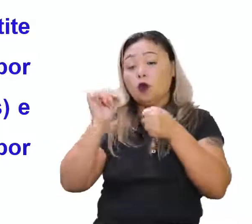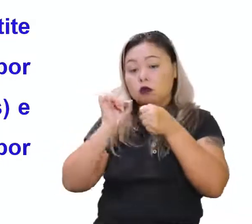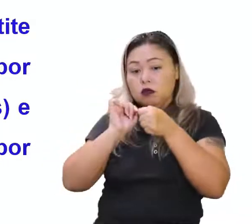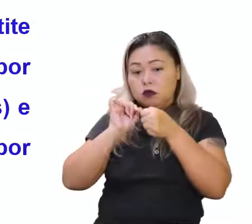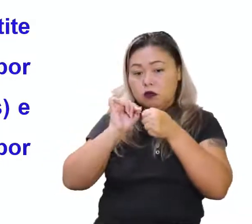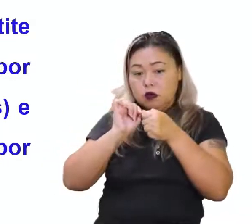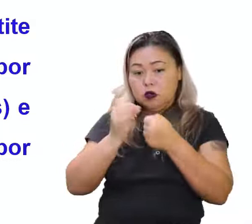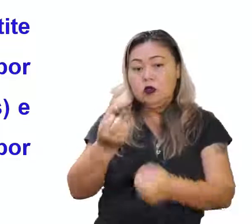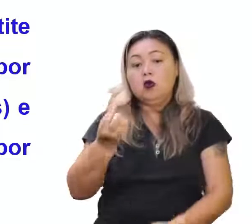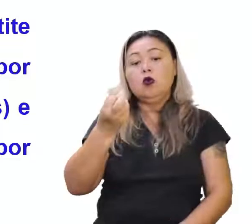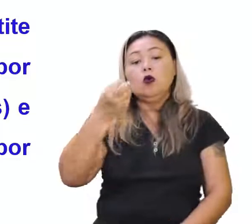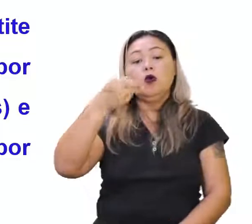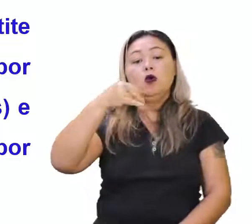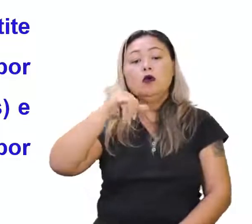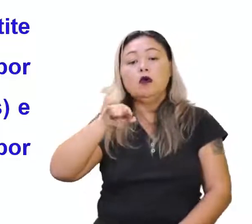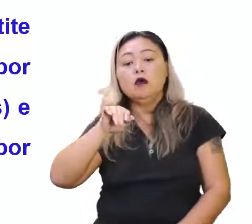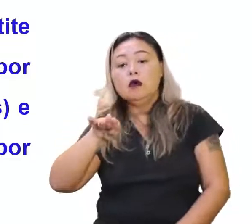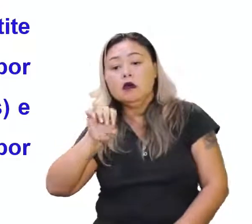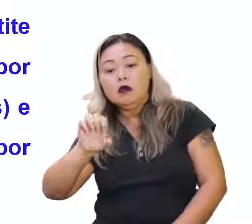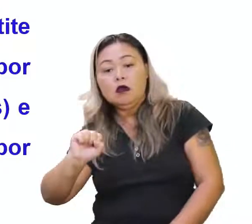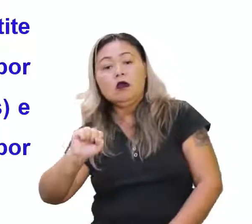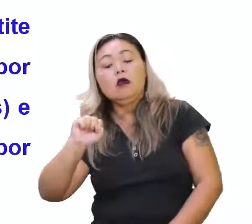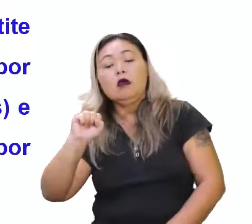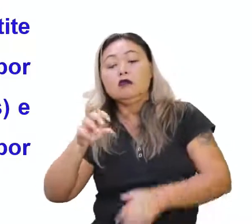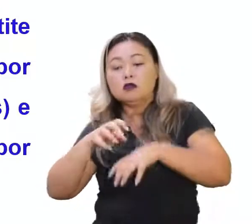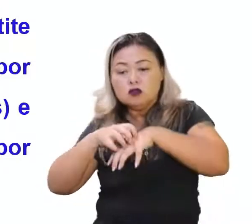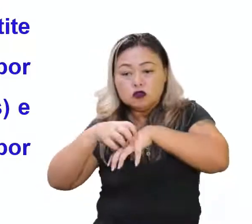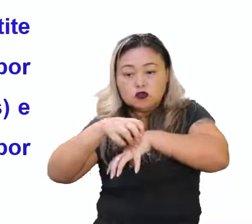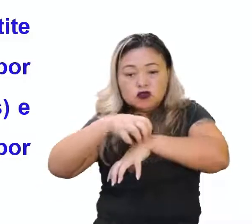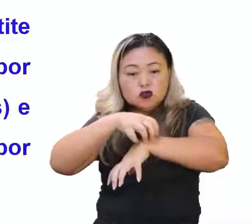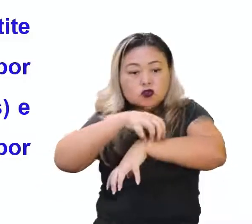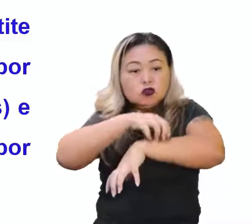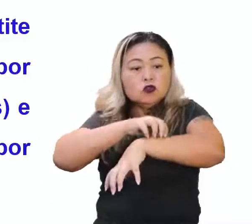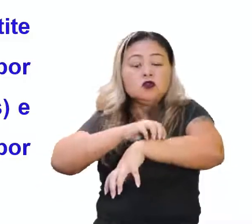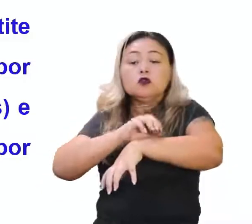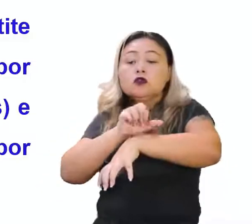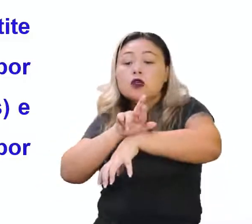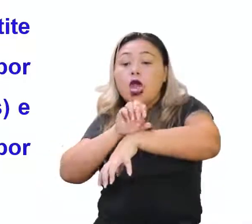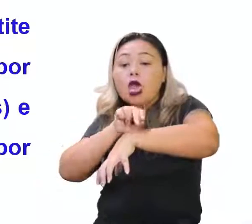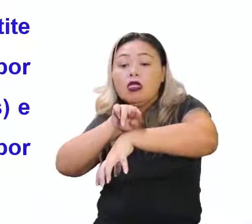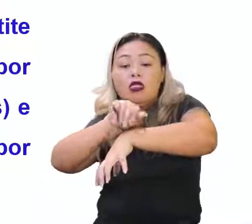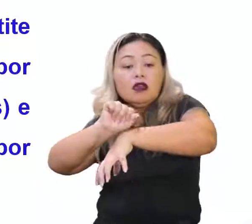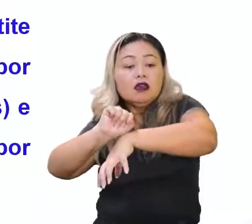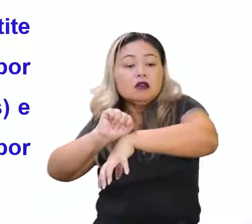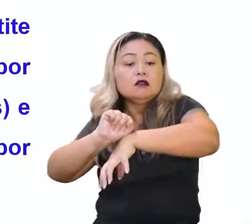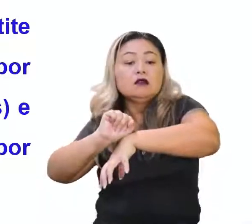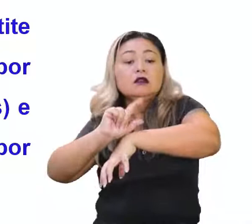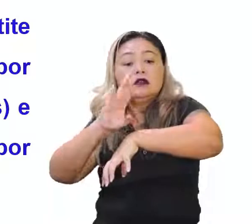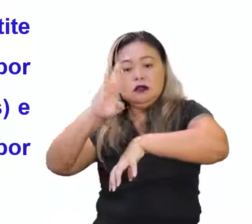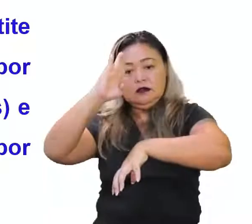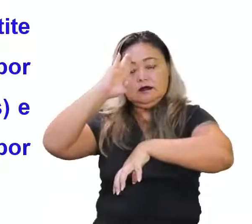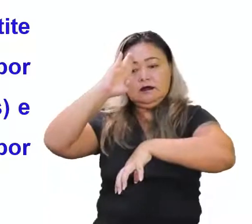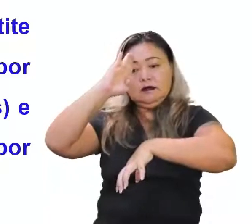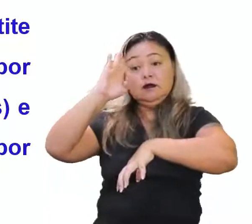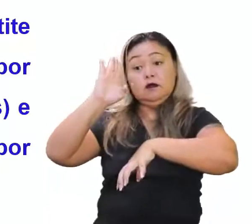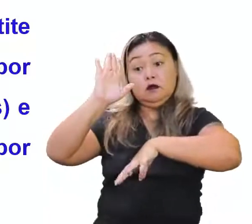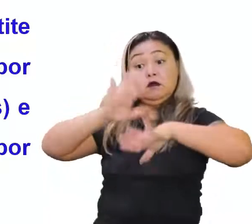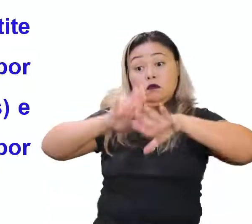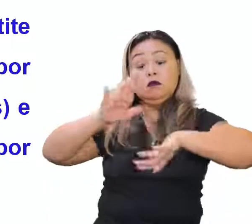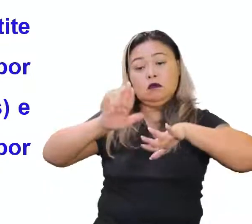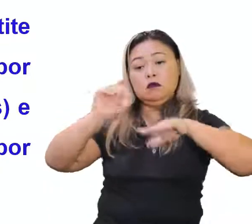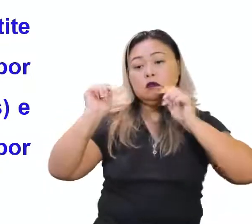ectoparasitas, como piolhos, miases, que são bicheiras, sarnas,